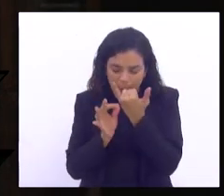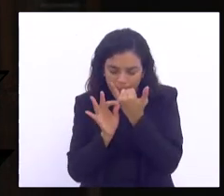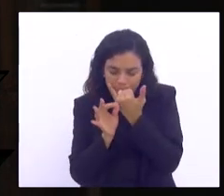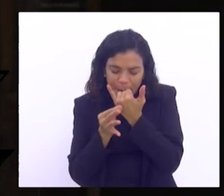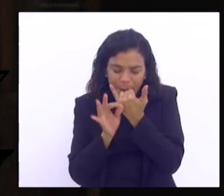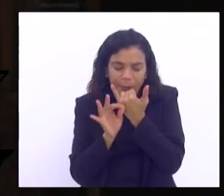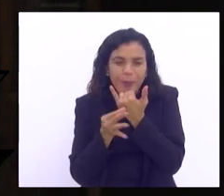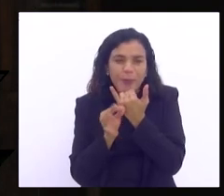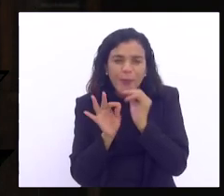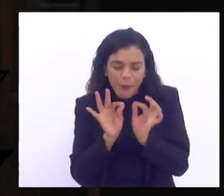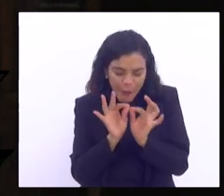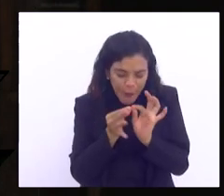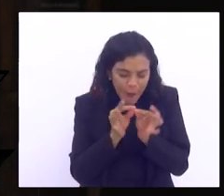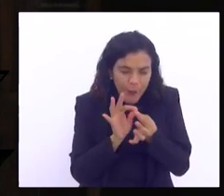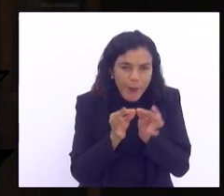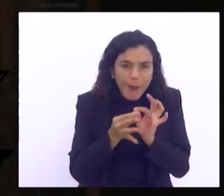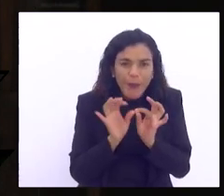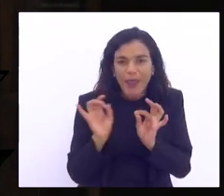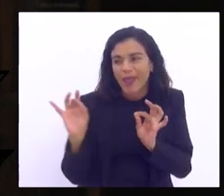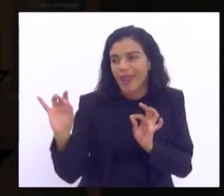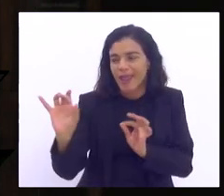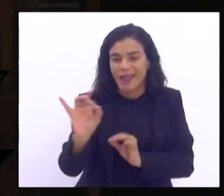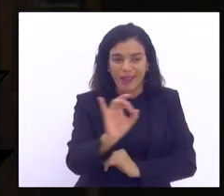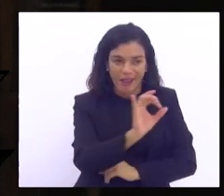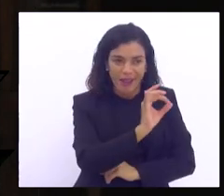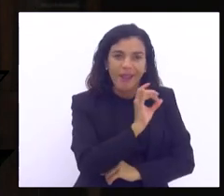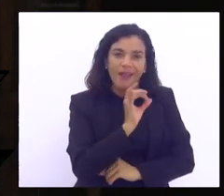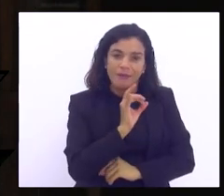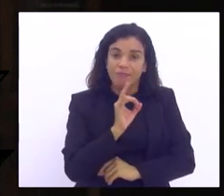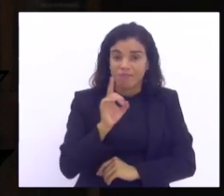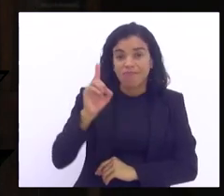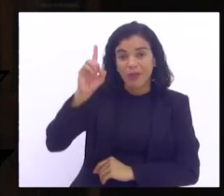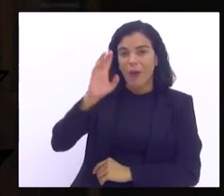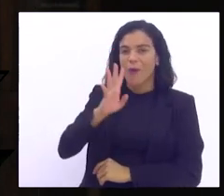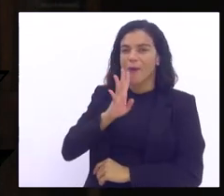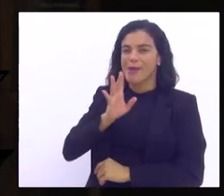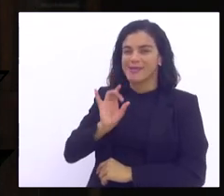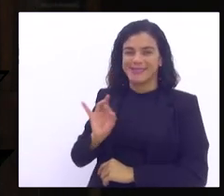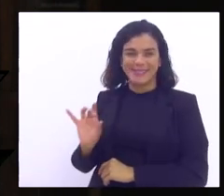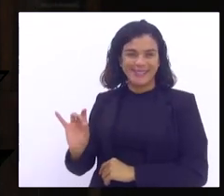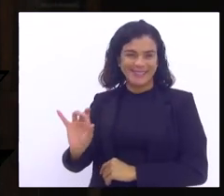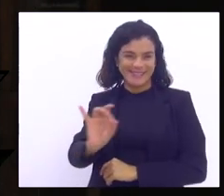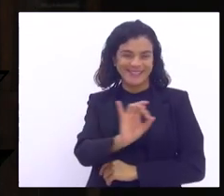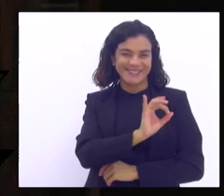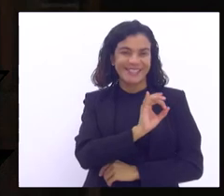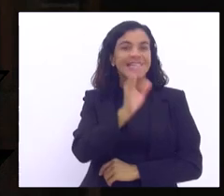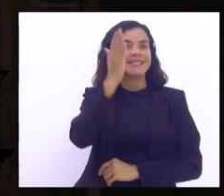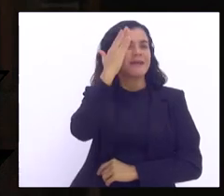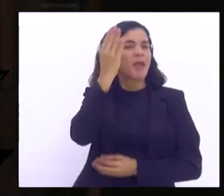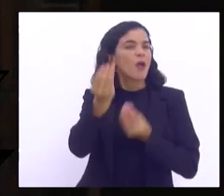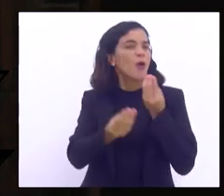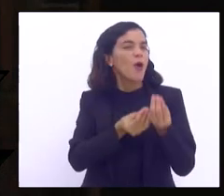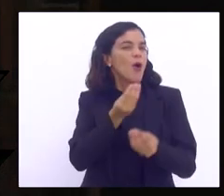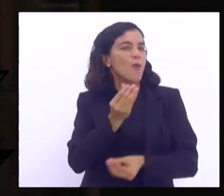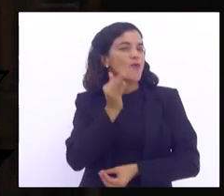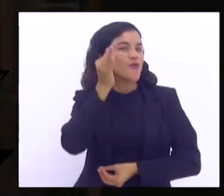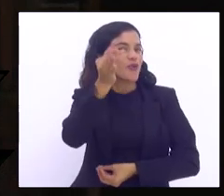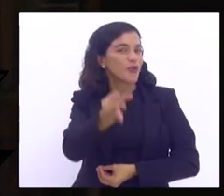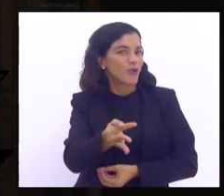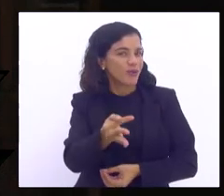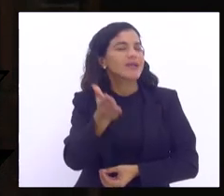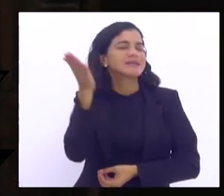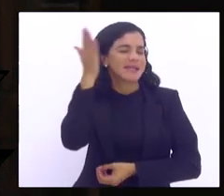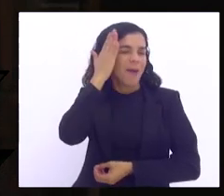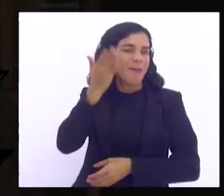todos nós, cada um de nós. Mas Deus nos conhecia e sabia o nosso futuro. Sabia que hoje nós estaríamos